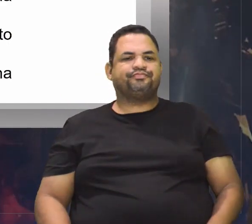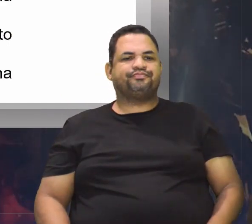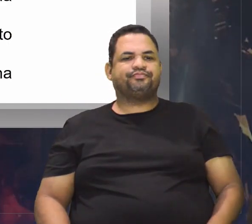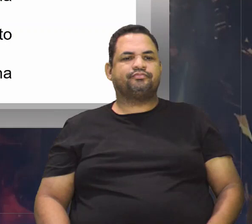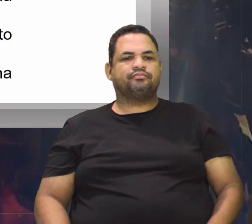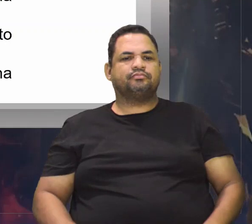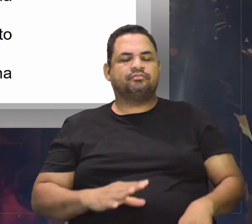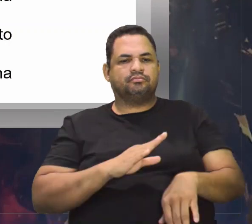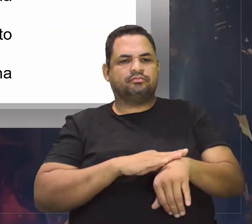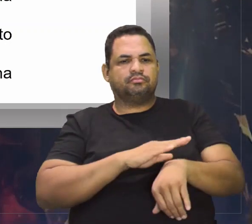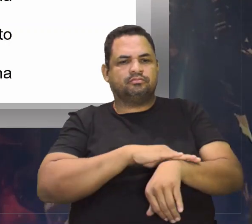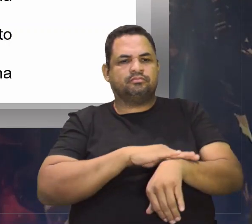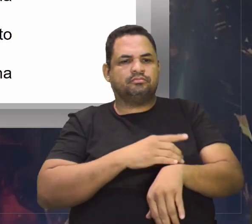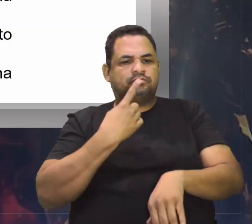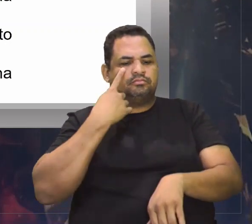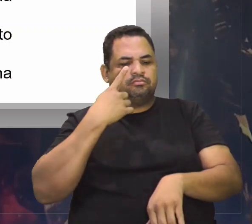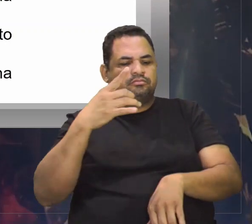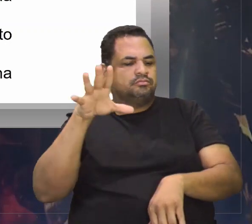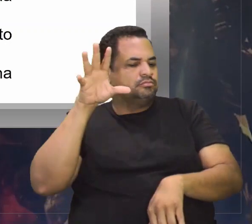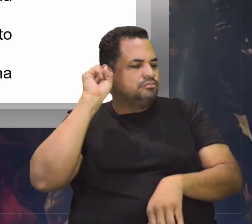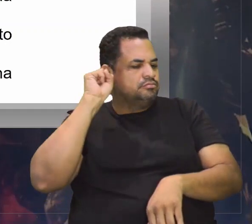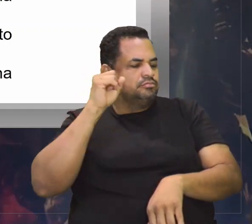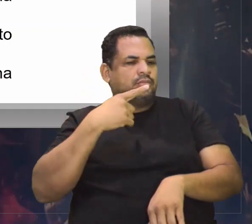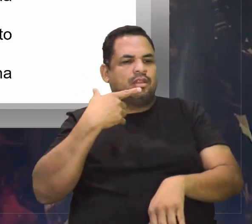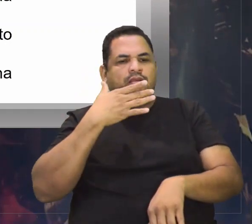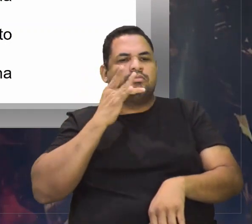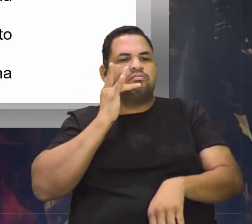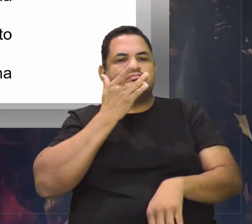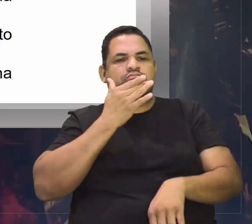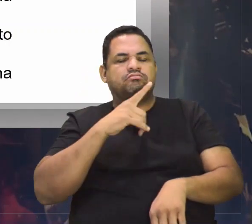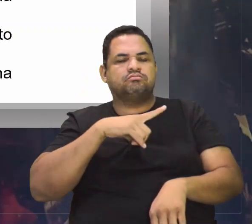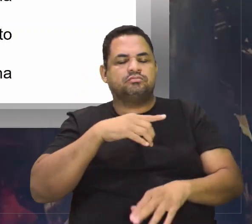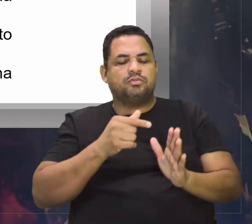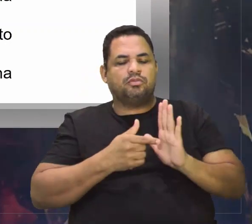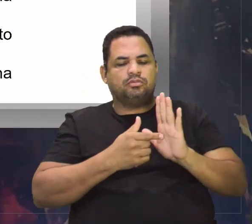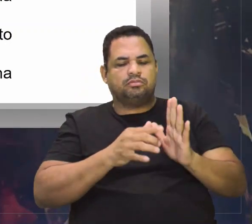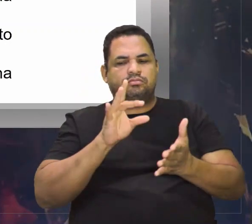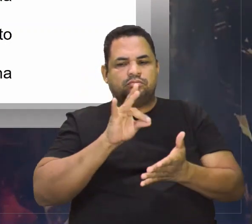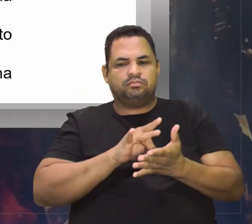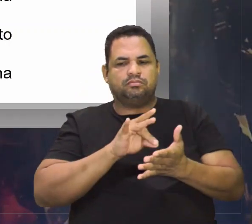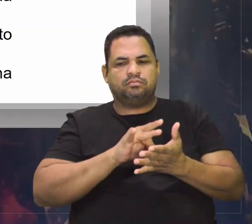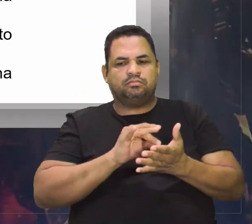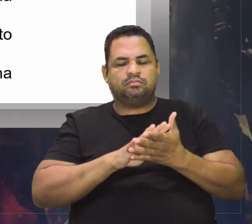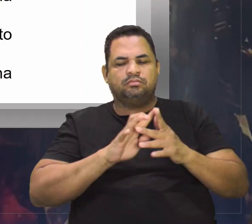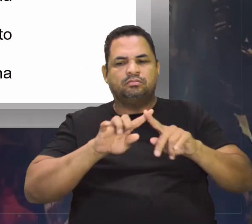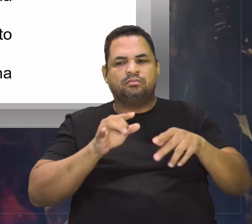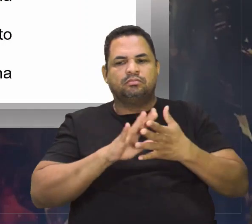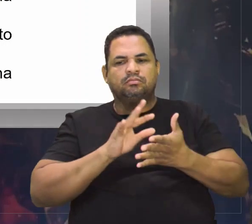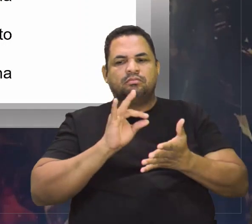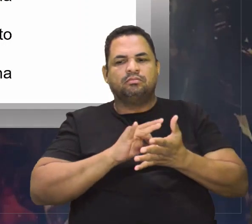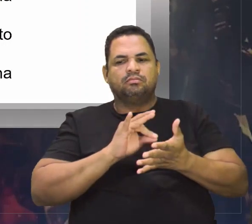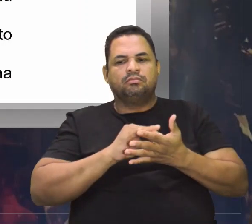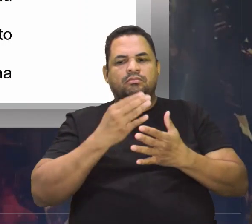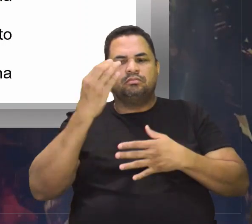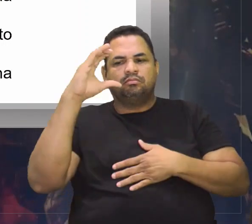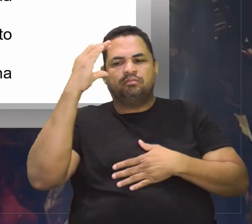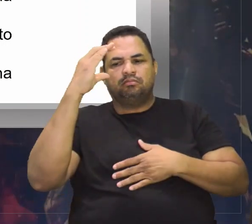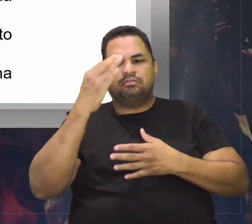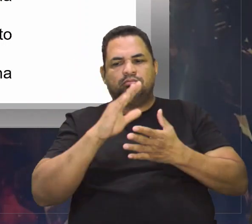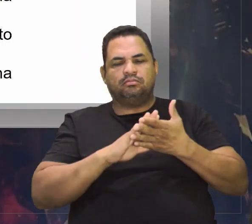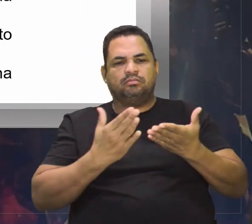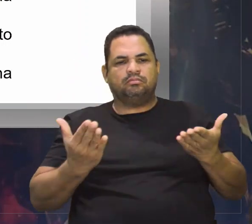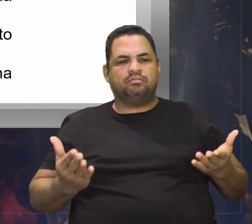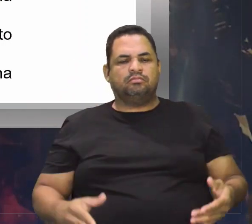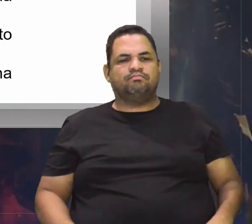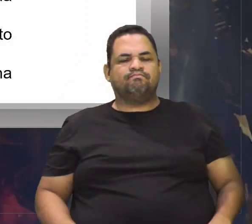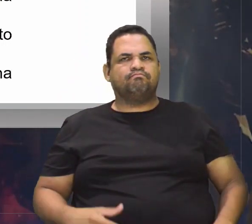Tato, olfato, visão, audição, paladar. É o que nos traz a verdade. Mas a verdade científica é uma verdade